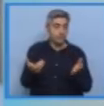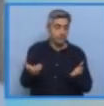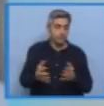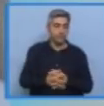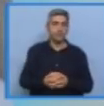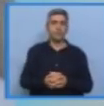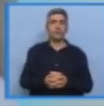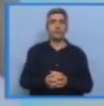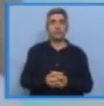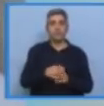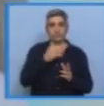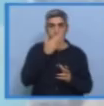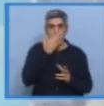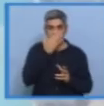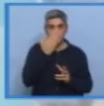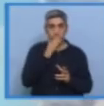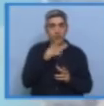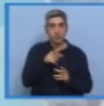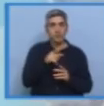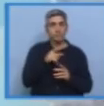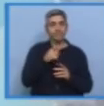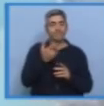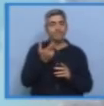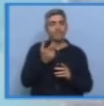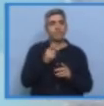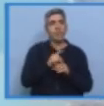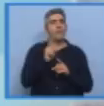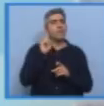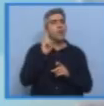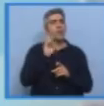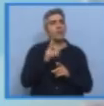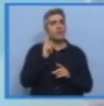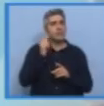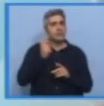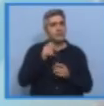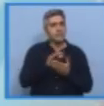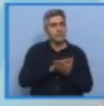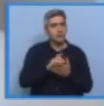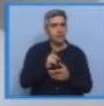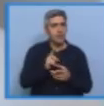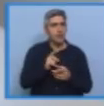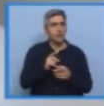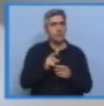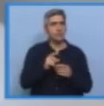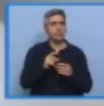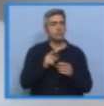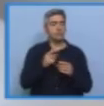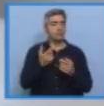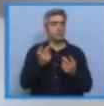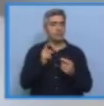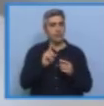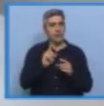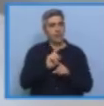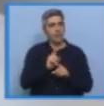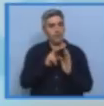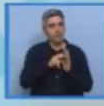Parece-lhe que há uma relativização de valores que deviam ser essenciais. Balizas autênticas que deveriam